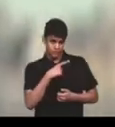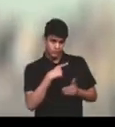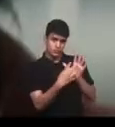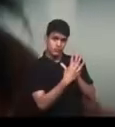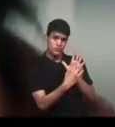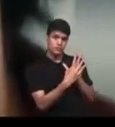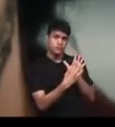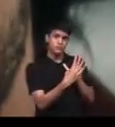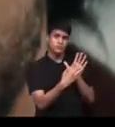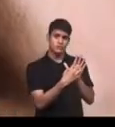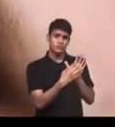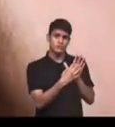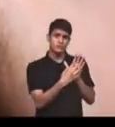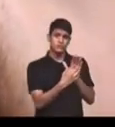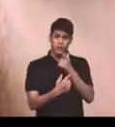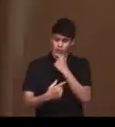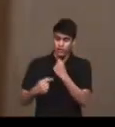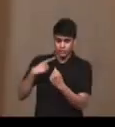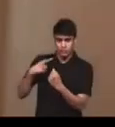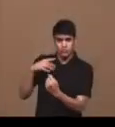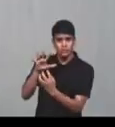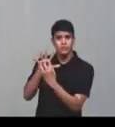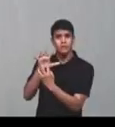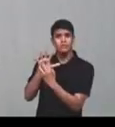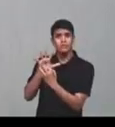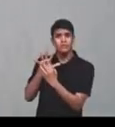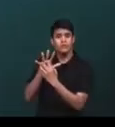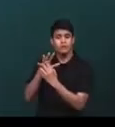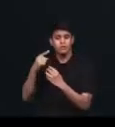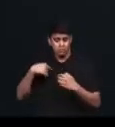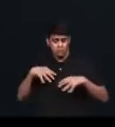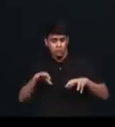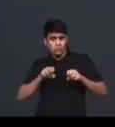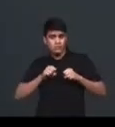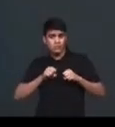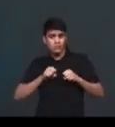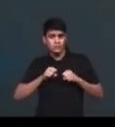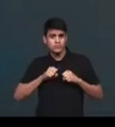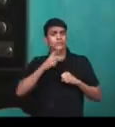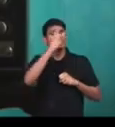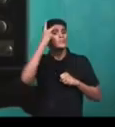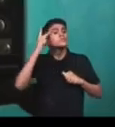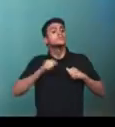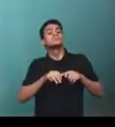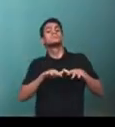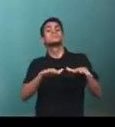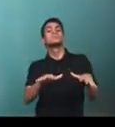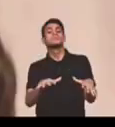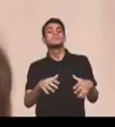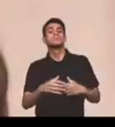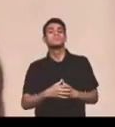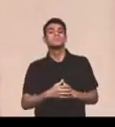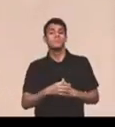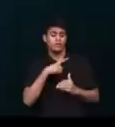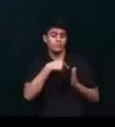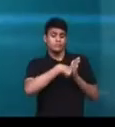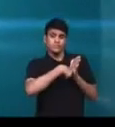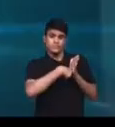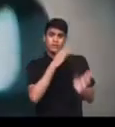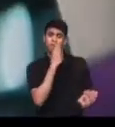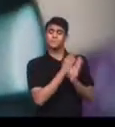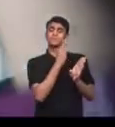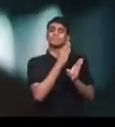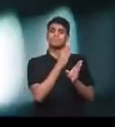a pandemia do covid-19 quando muita gente deixou de fazer os exames de controle ou adiou a retirada das medicações